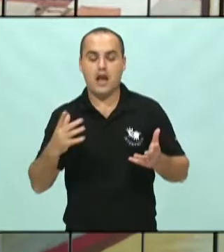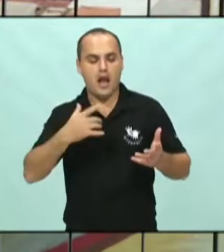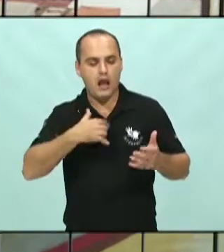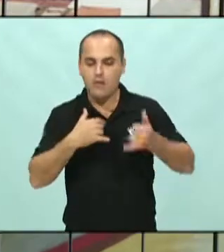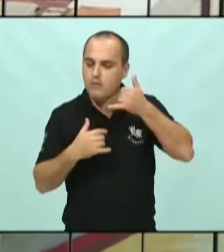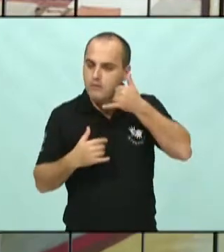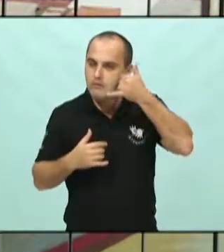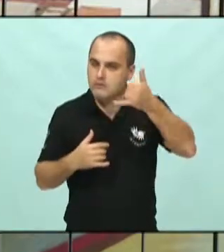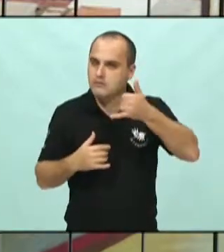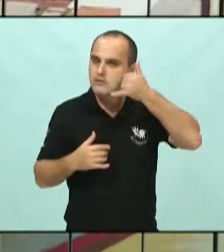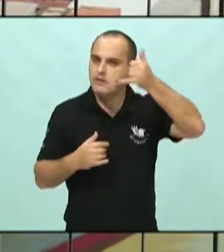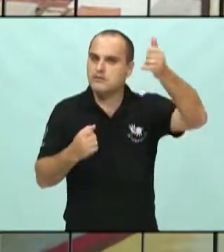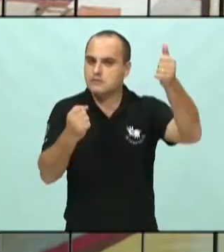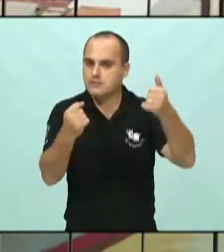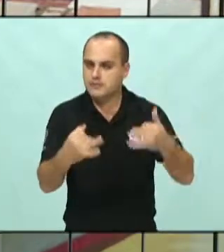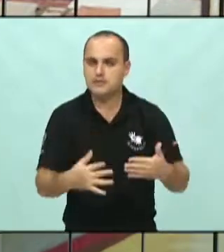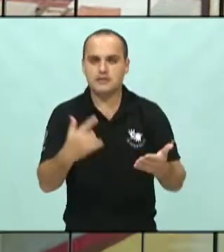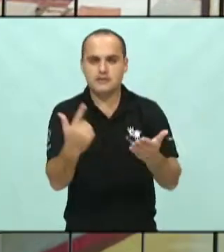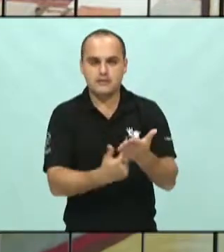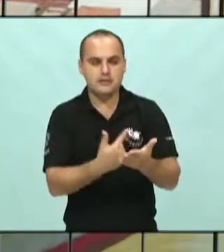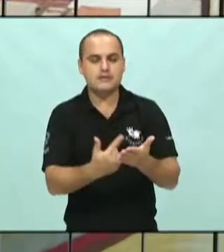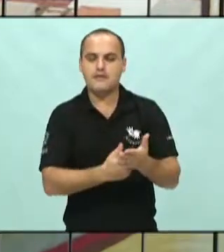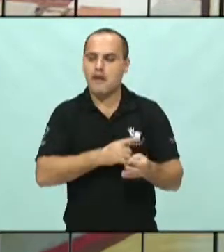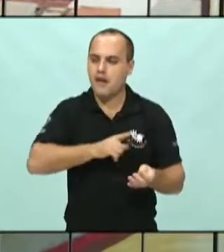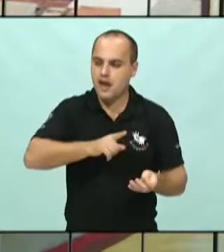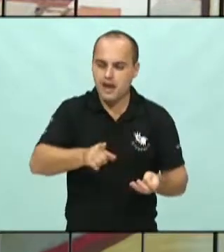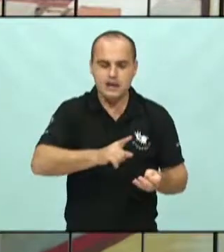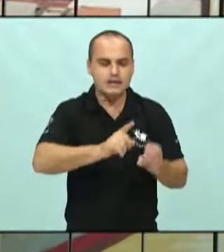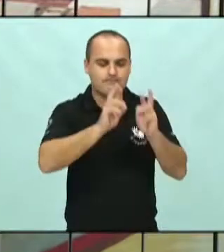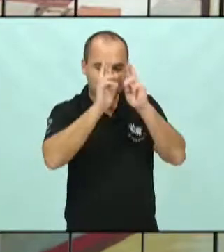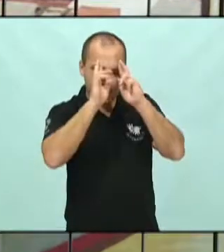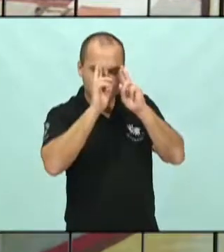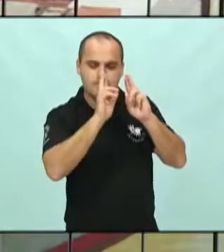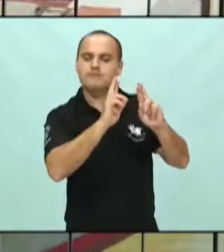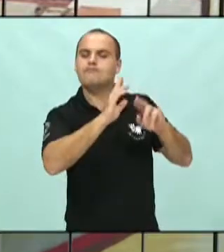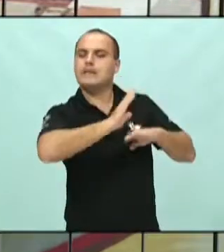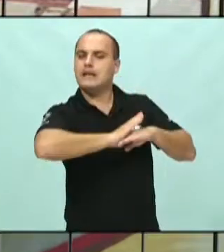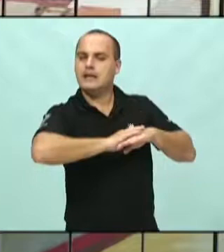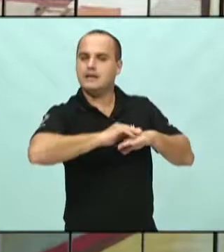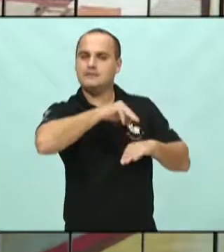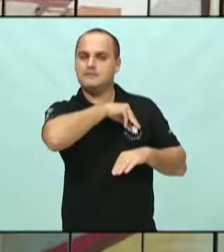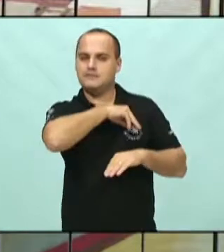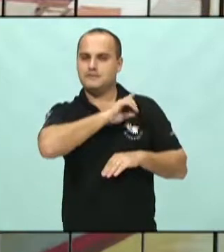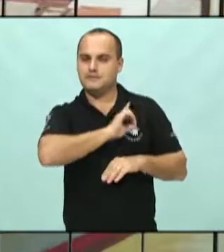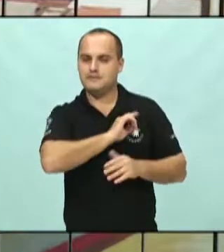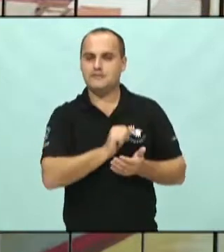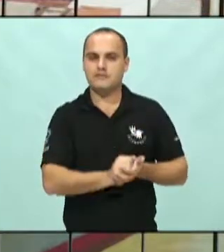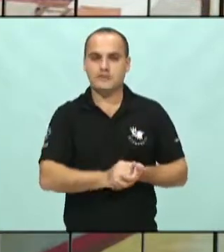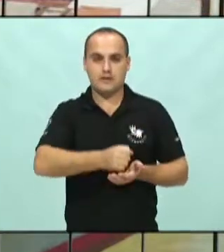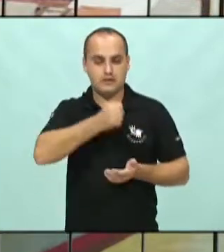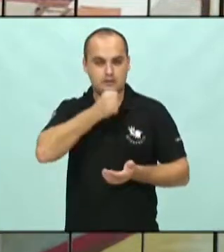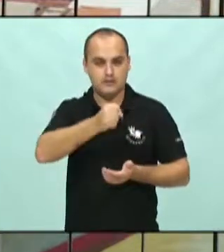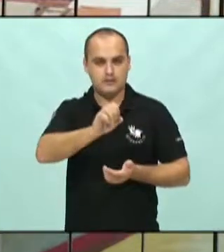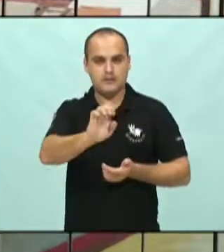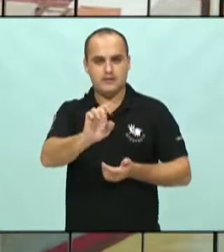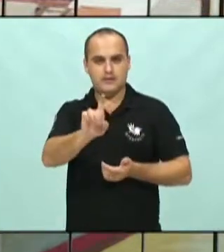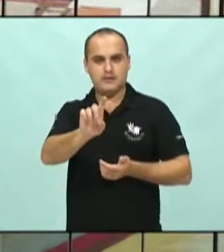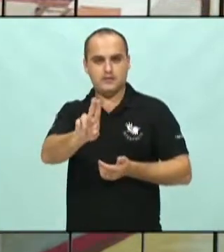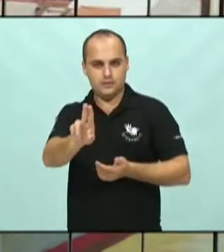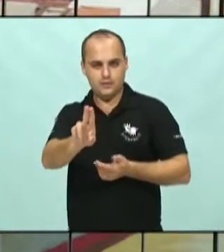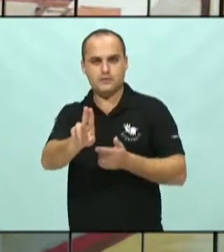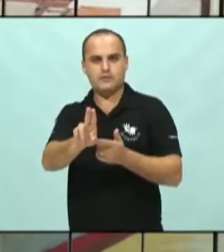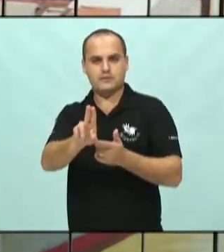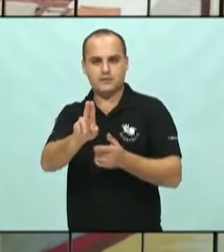contato e falei que estava fazendo o livro, eles demonstraram muito respeito e carinho pelo Marcílio, né. Entrevistei o Edu Cortina, que jogou em